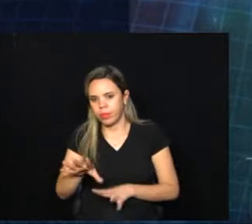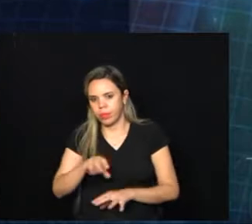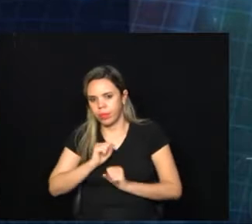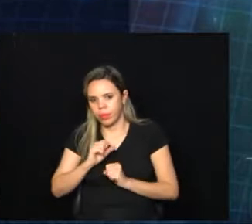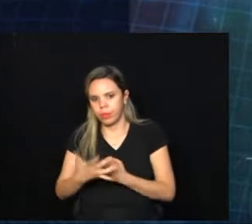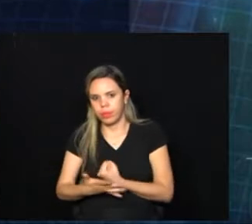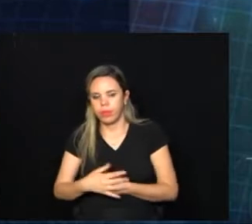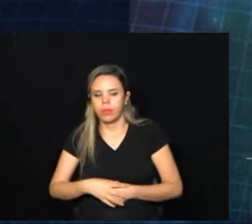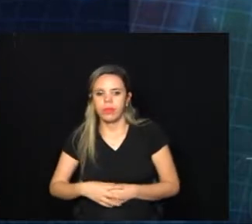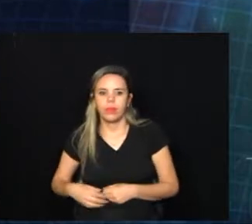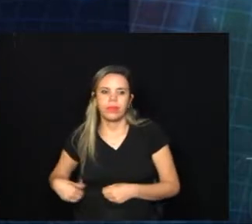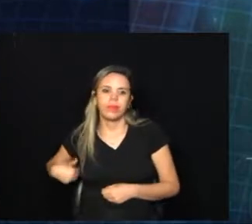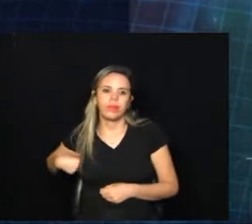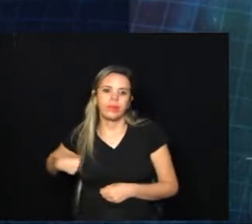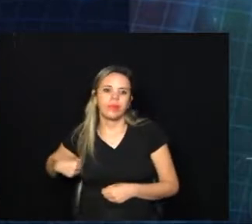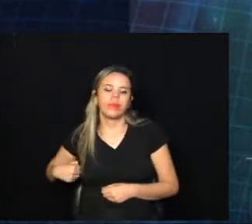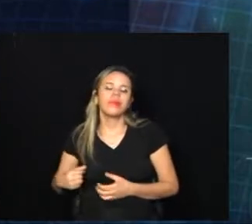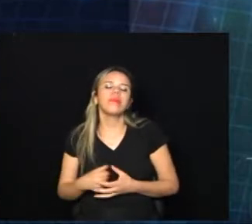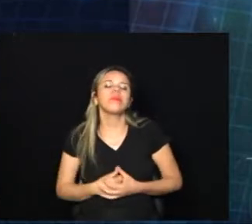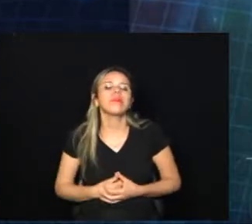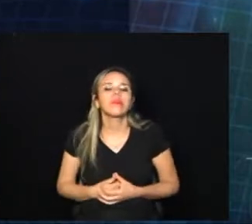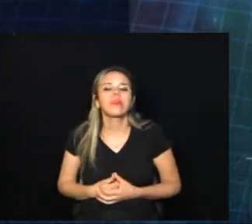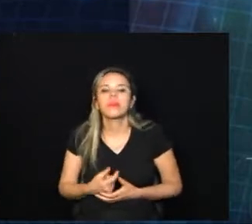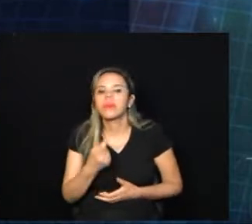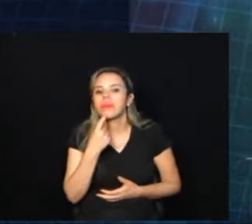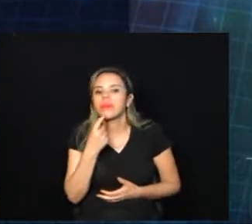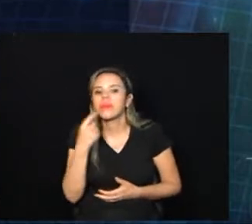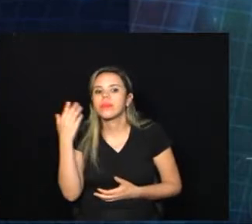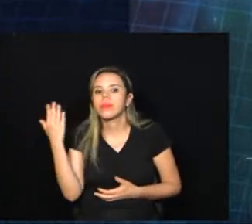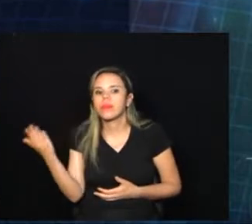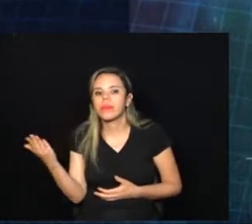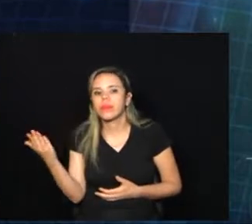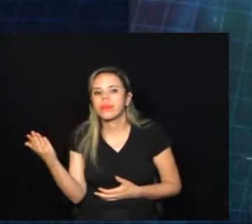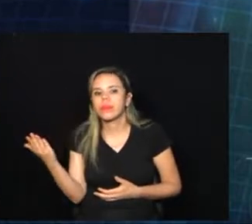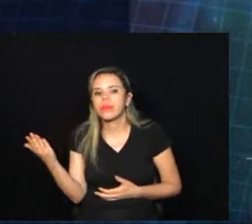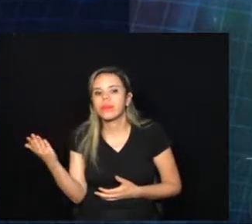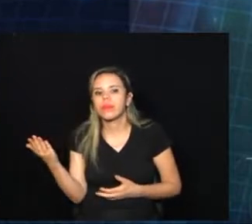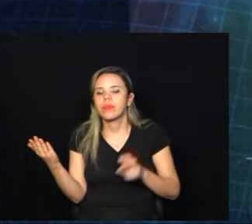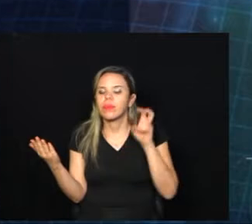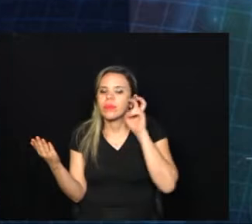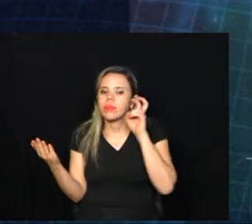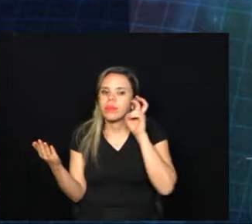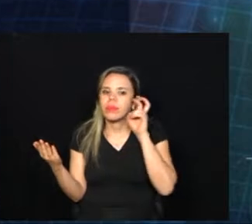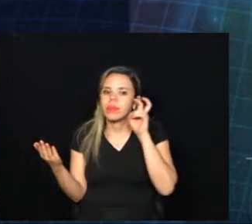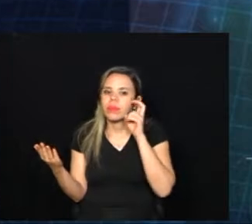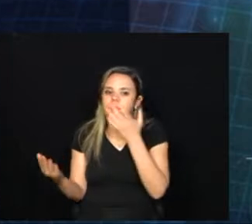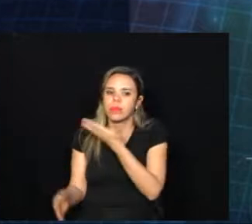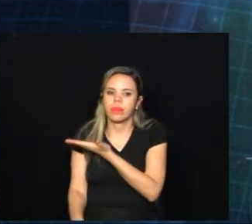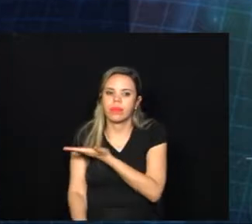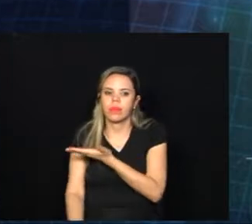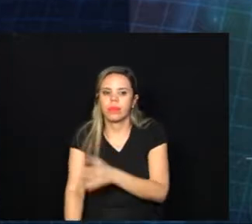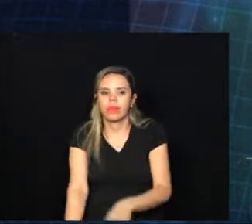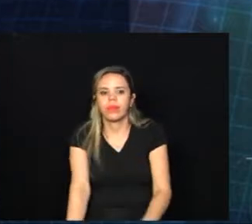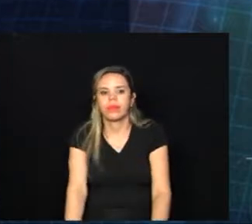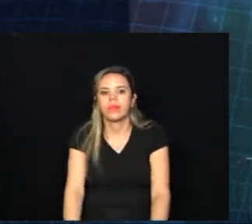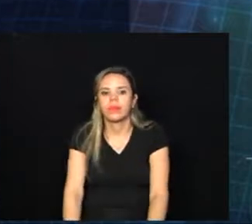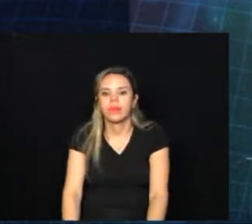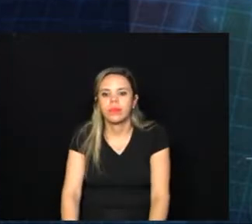378.636 casos confirmados e Campinas, até esta quinta-feira, somava